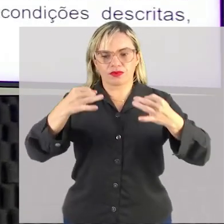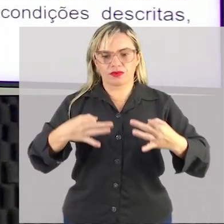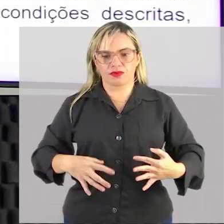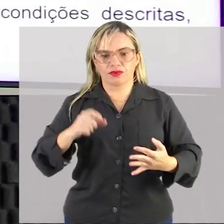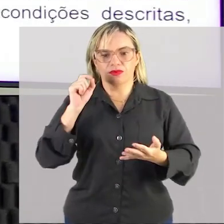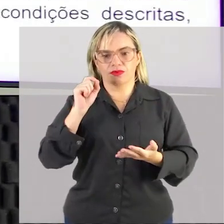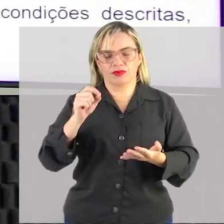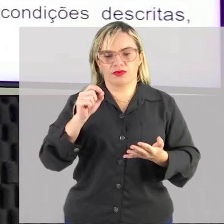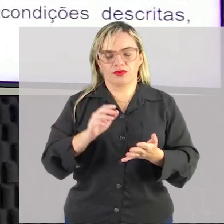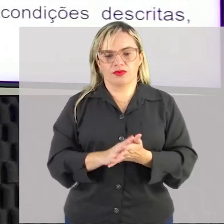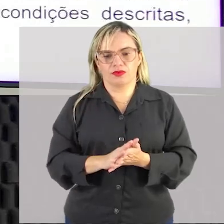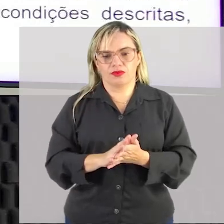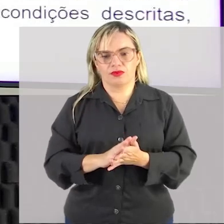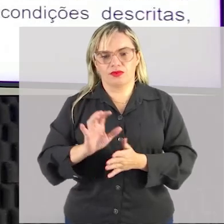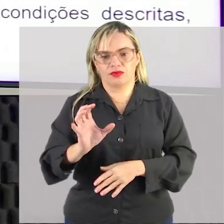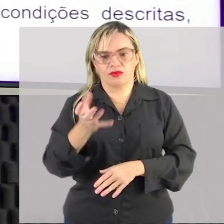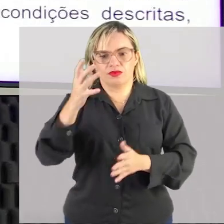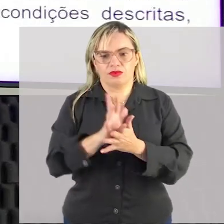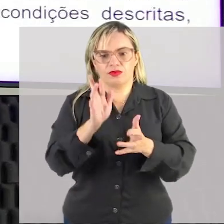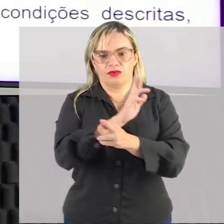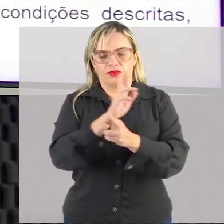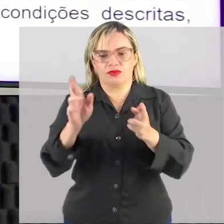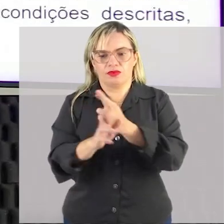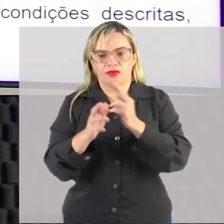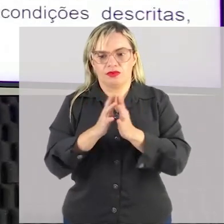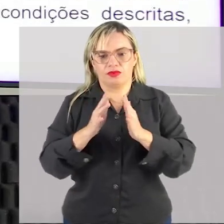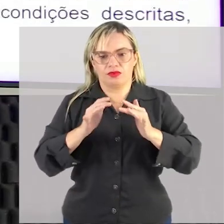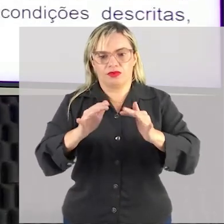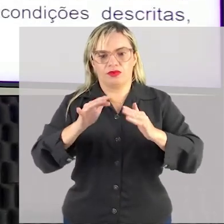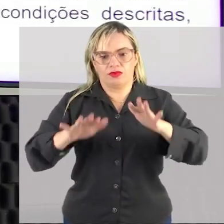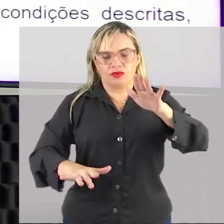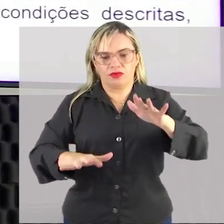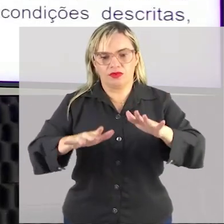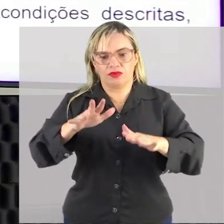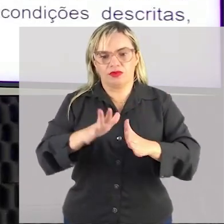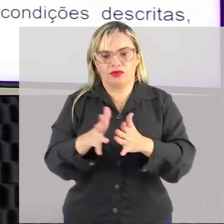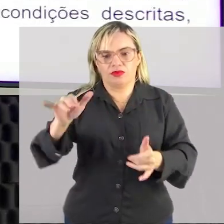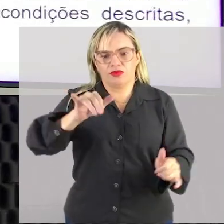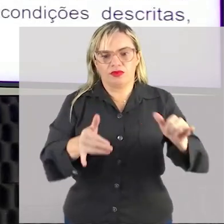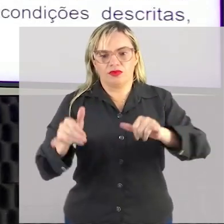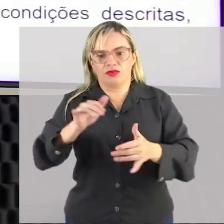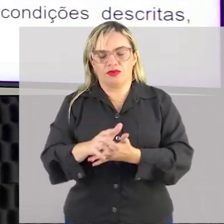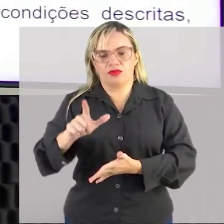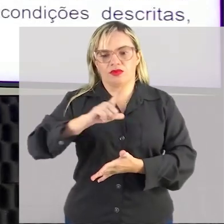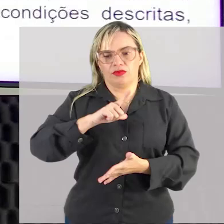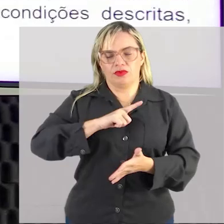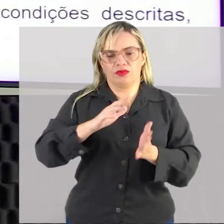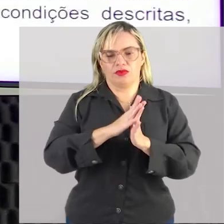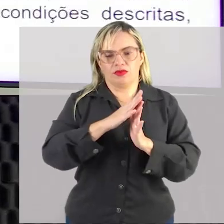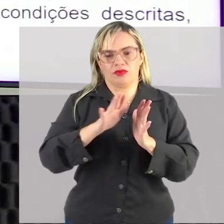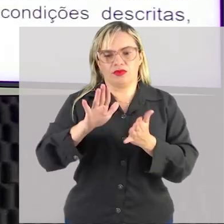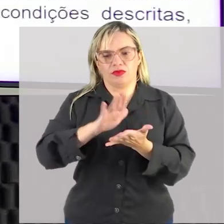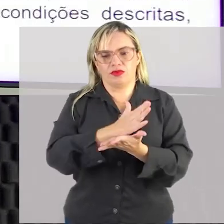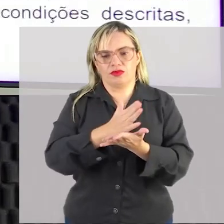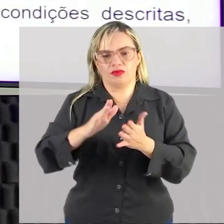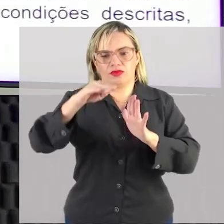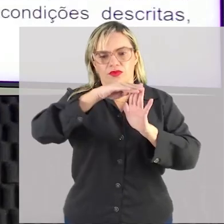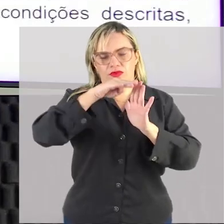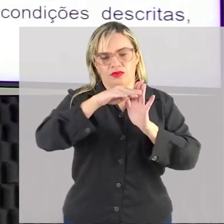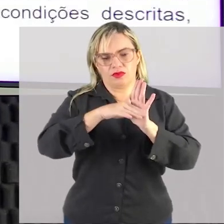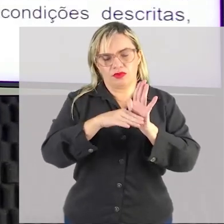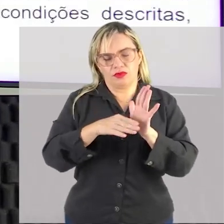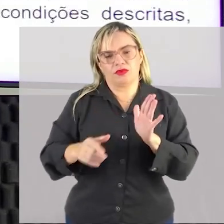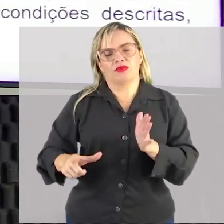A explicação para este fato está relacionada à perturbação do equilíbrio químico existente entre alguns dos ingredientes